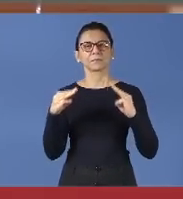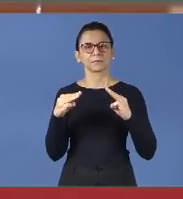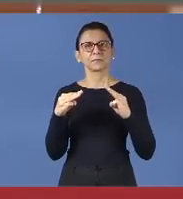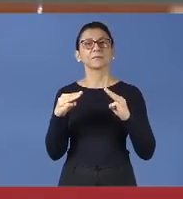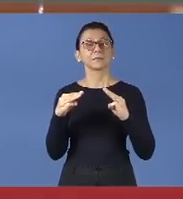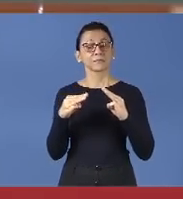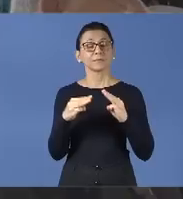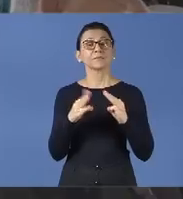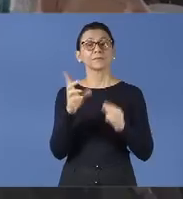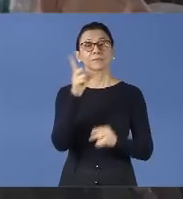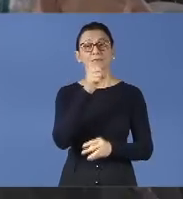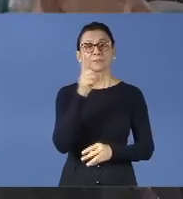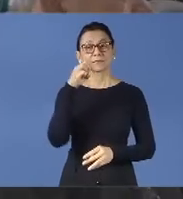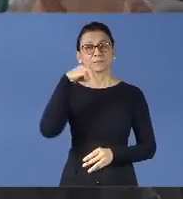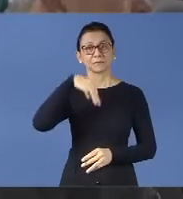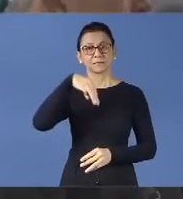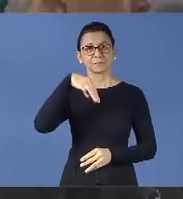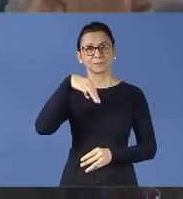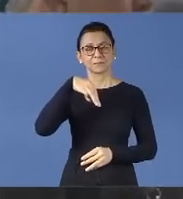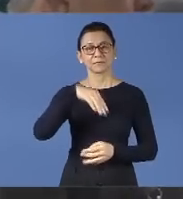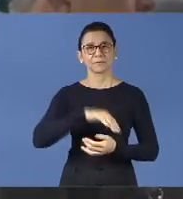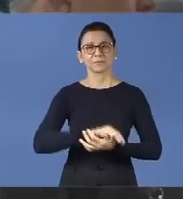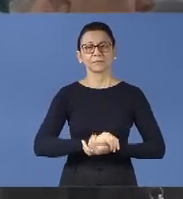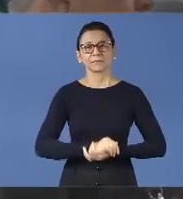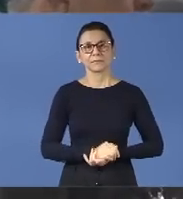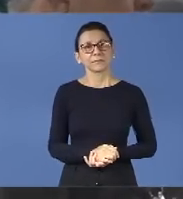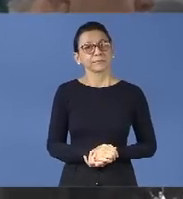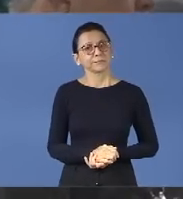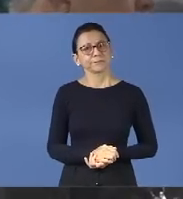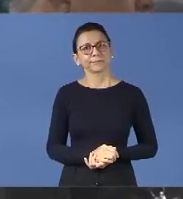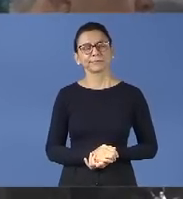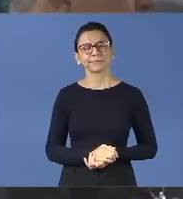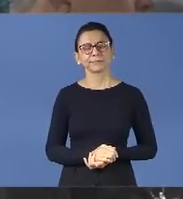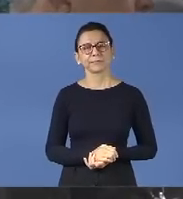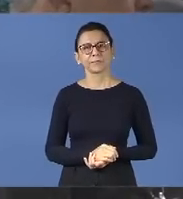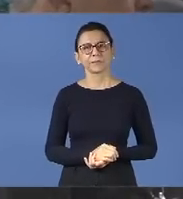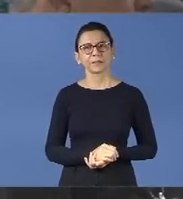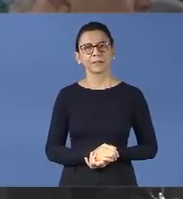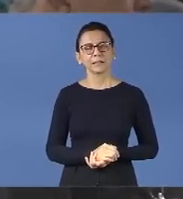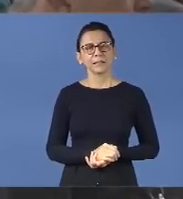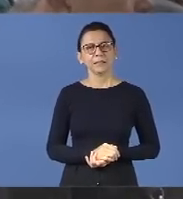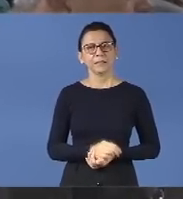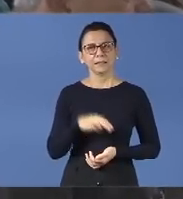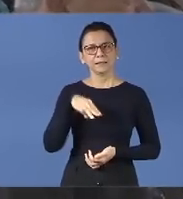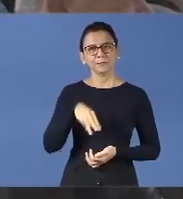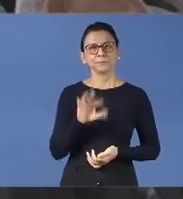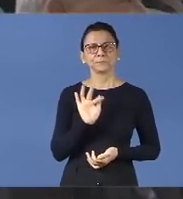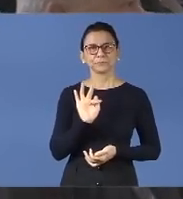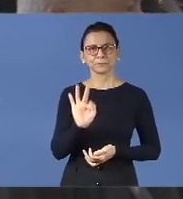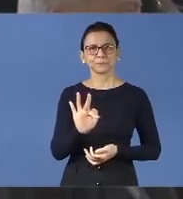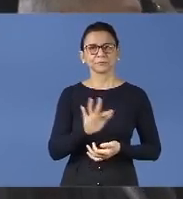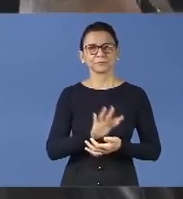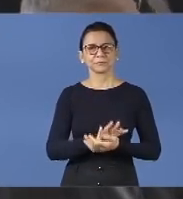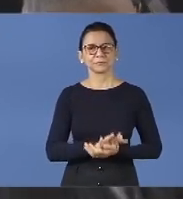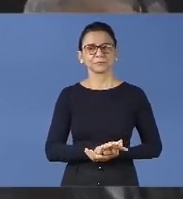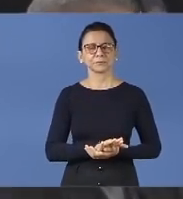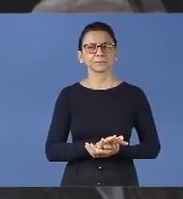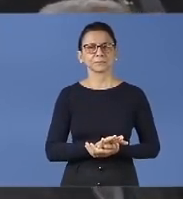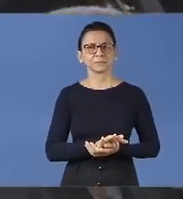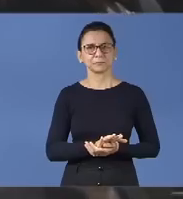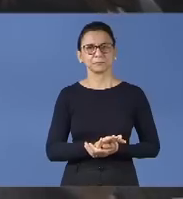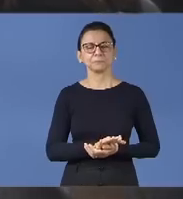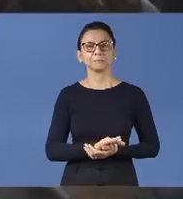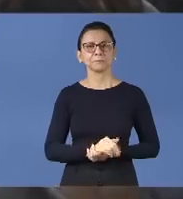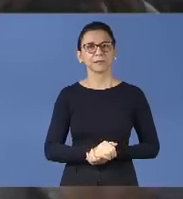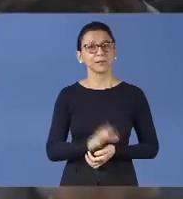o Manaim do Espírito Santo, do Estado do Espírito Santo, no município de Marechal Floriano, na região de Domingos Martins. E